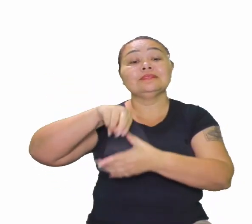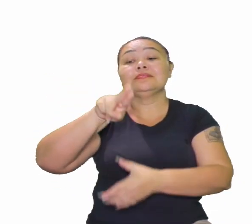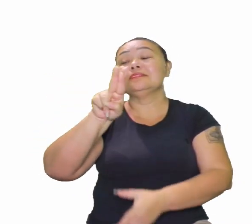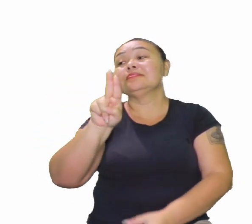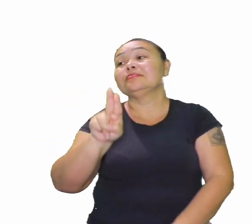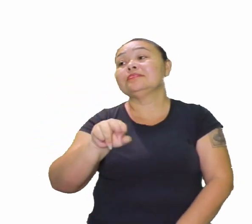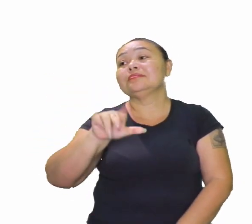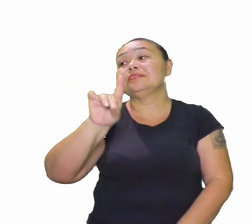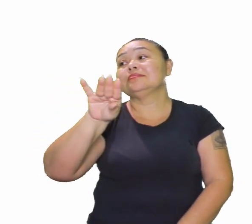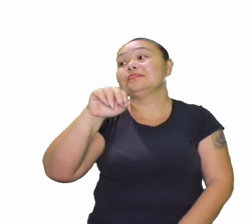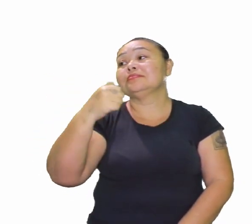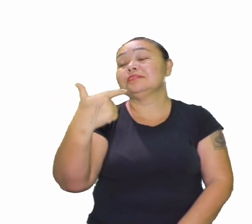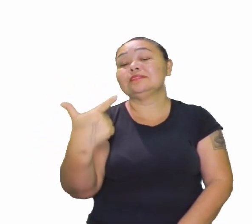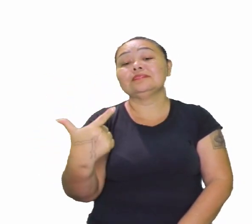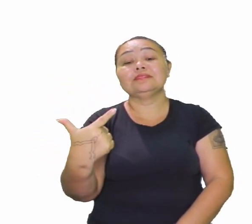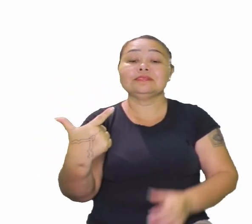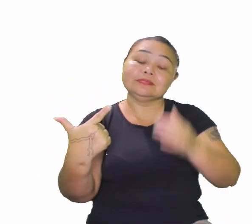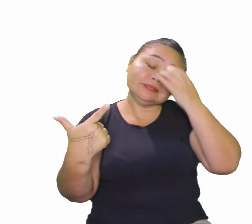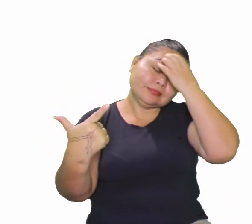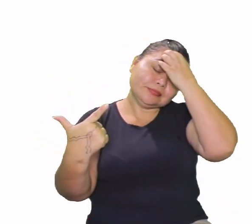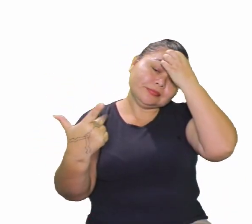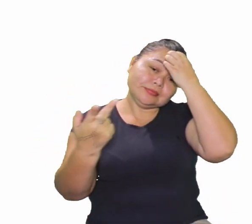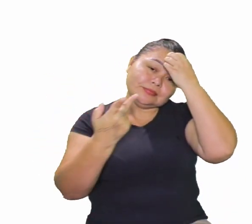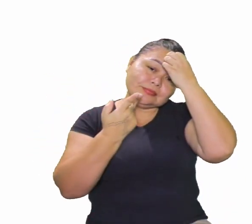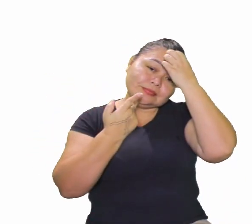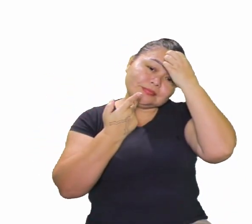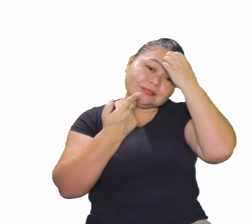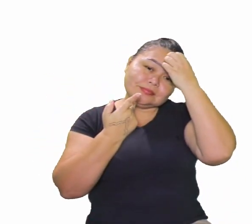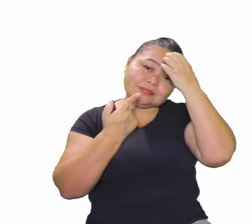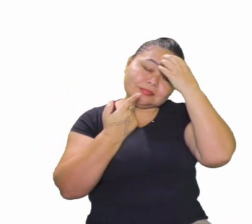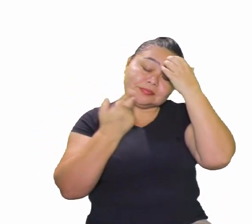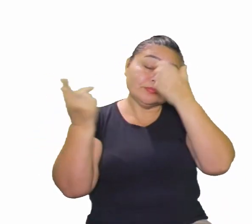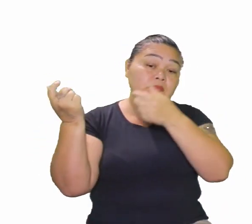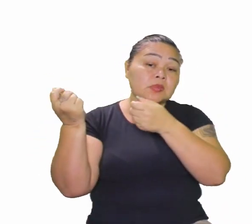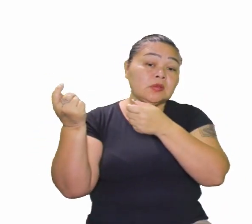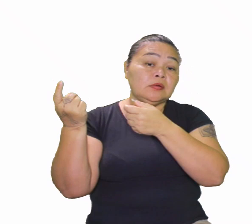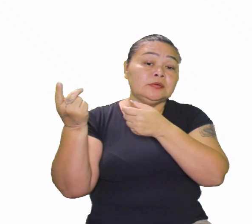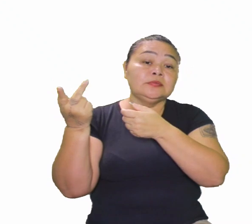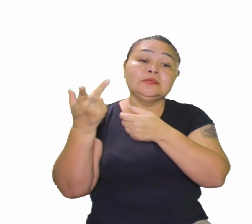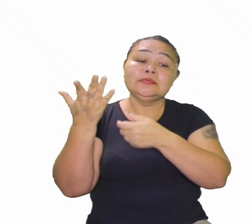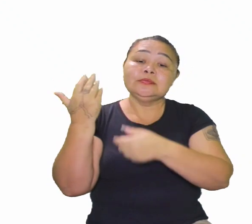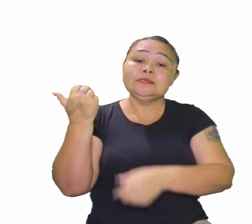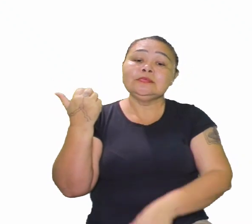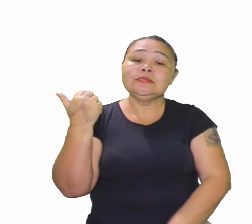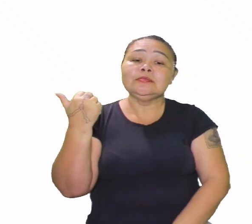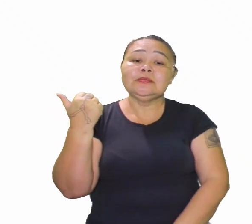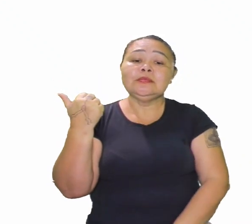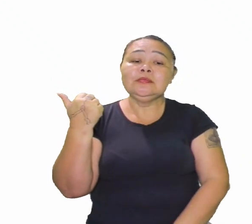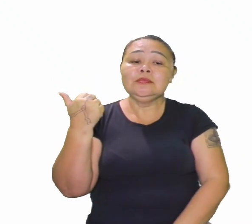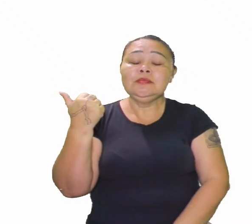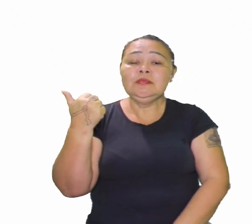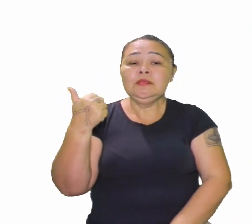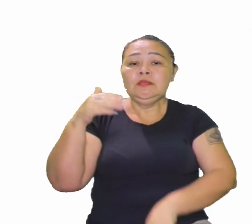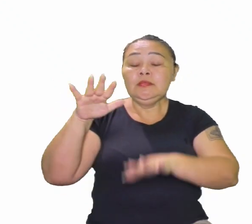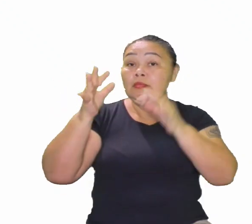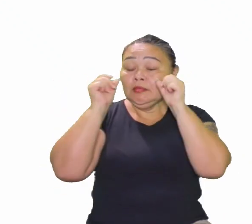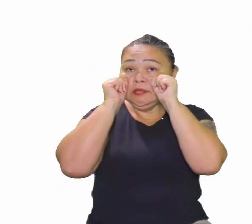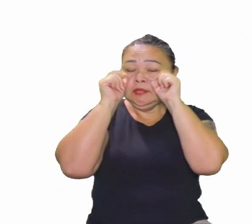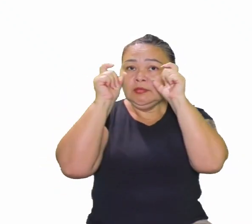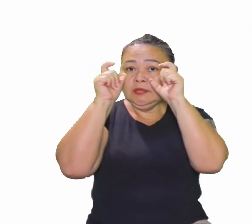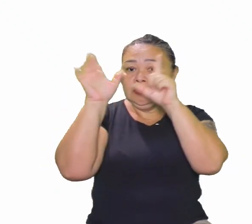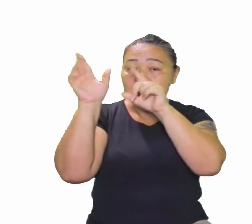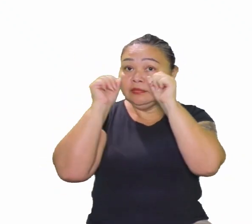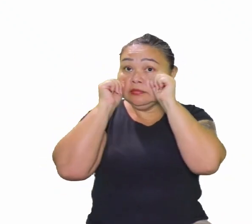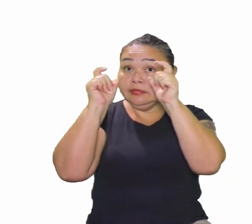nós falamos, né, sobre... Vamos lá. Fica na atenção